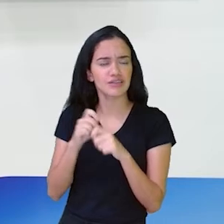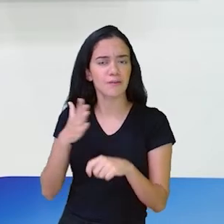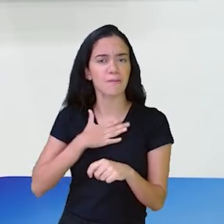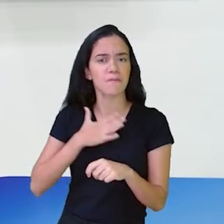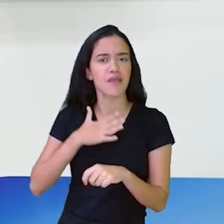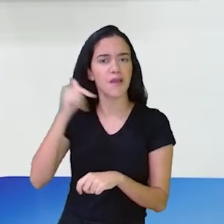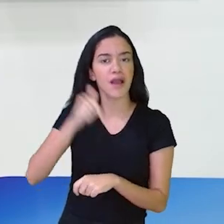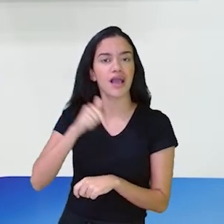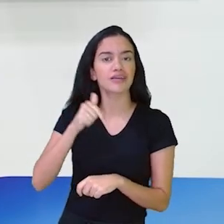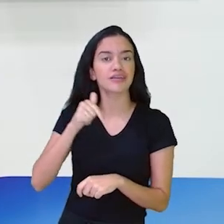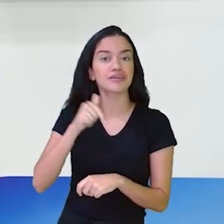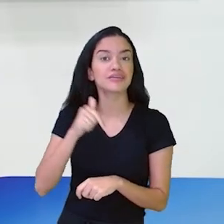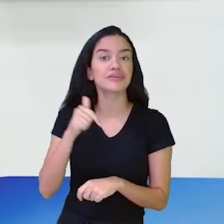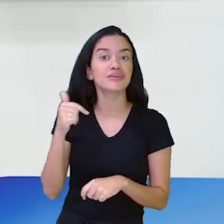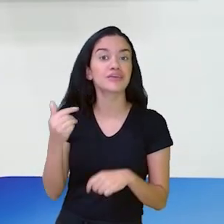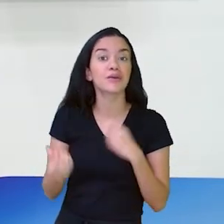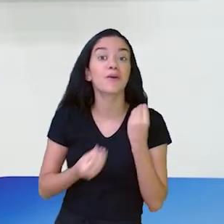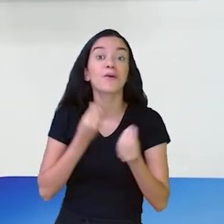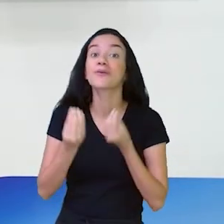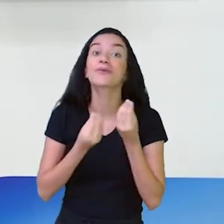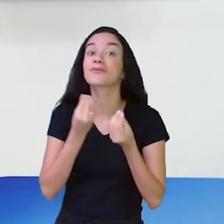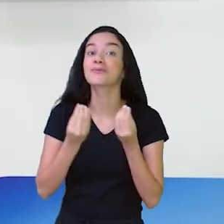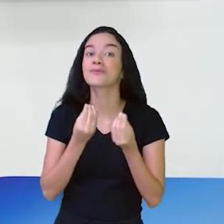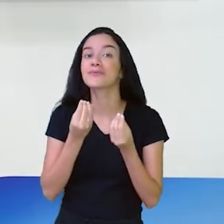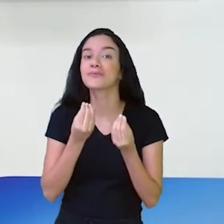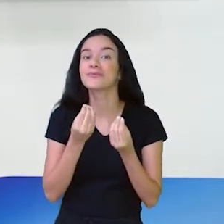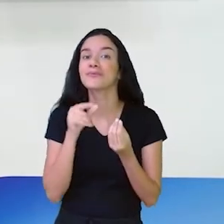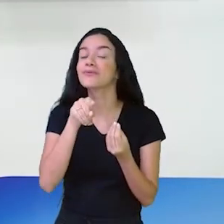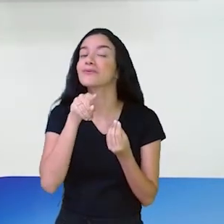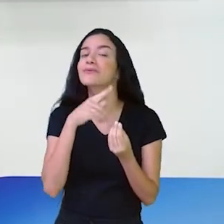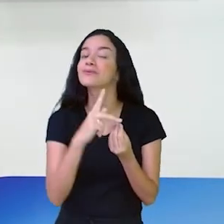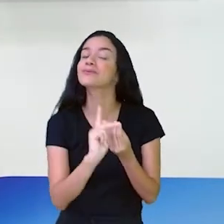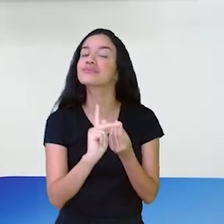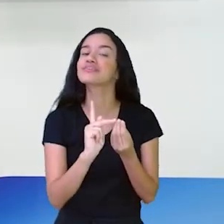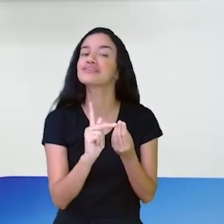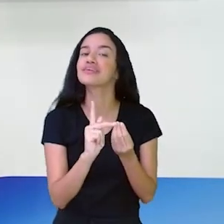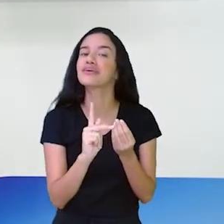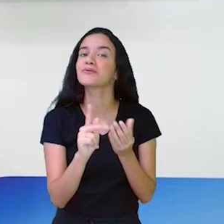hein? Como é que deve estar ficando aí? Deve estar ficando legal, hein? Vamos lá.